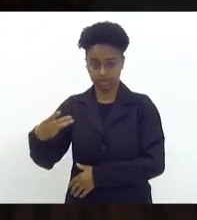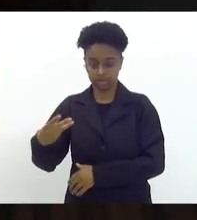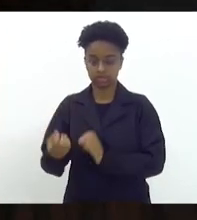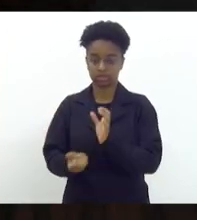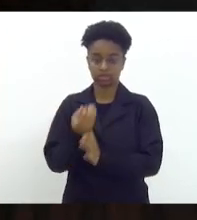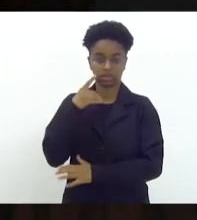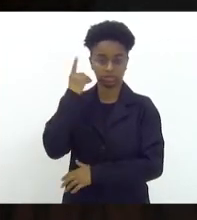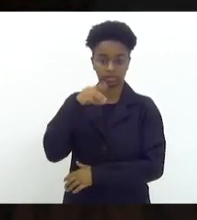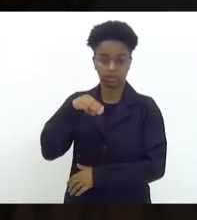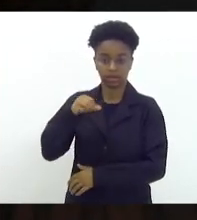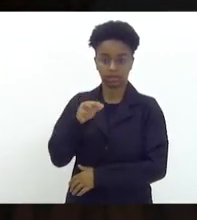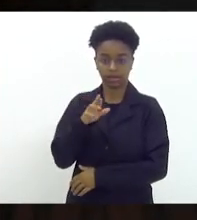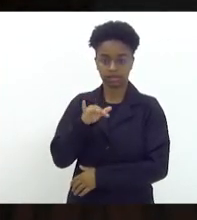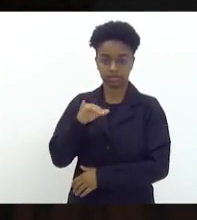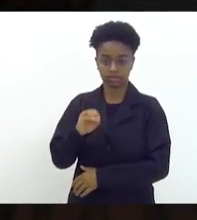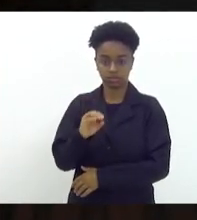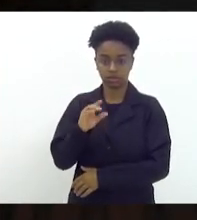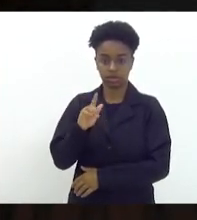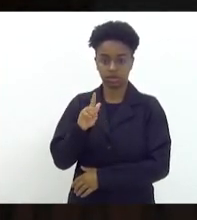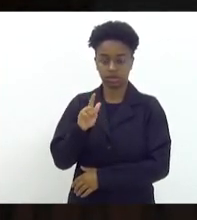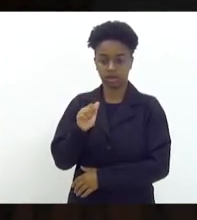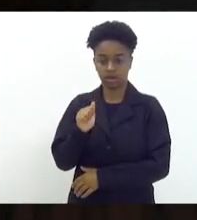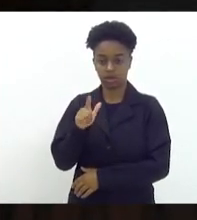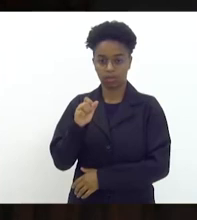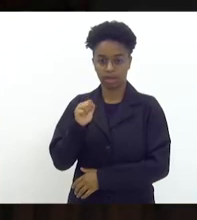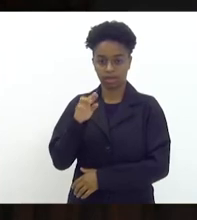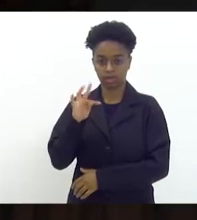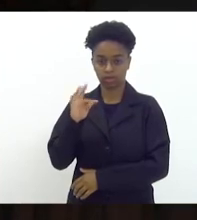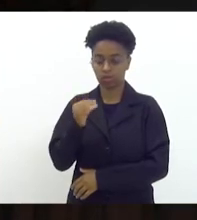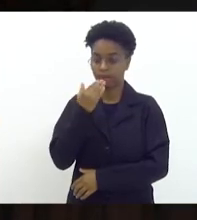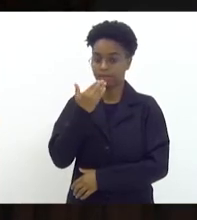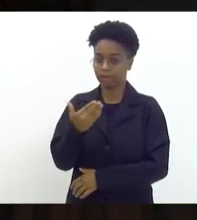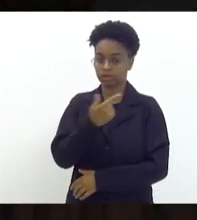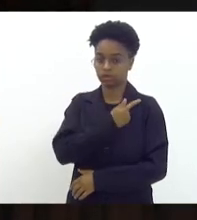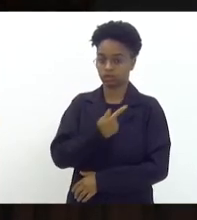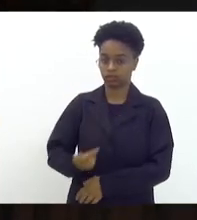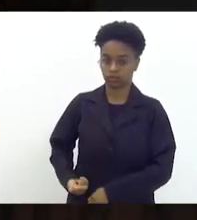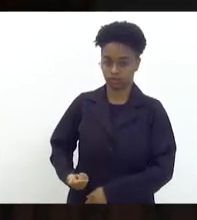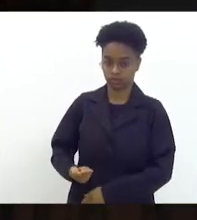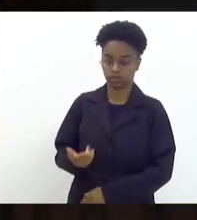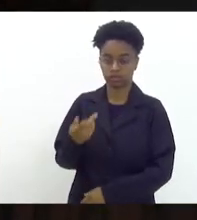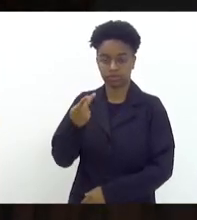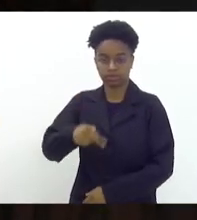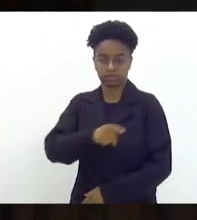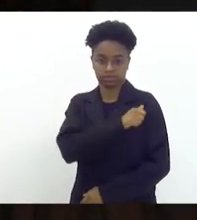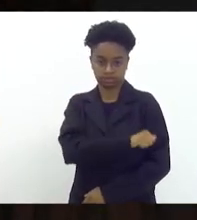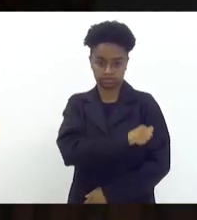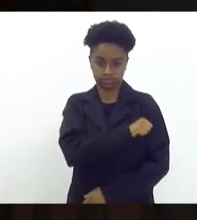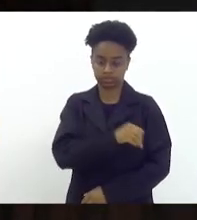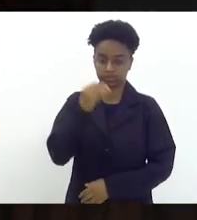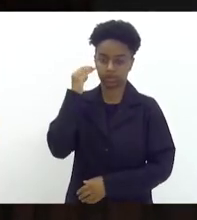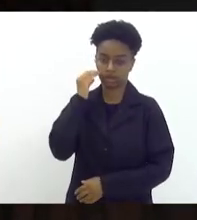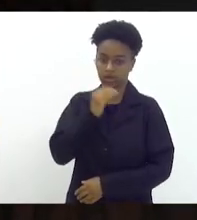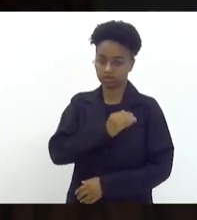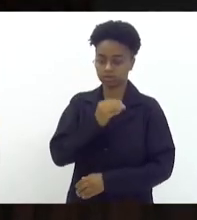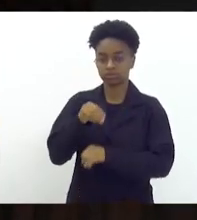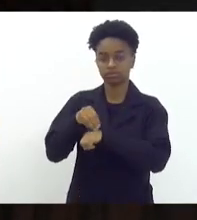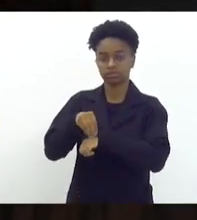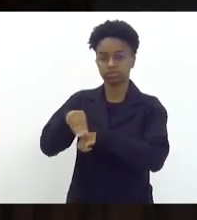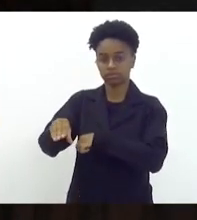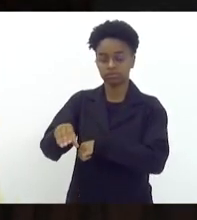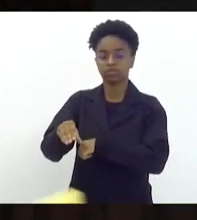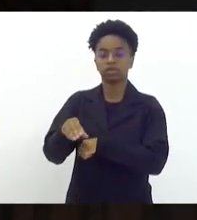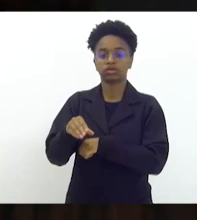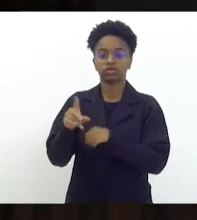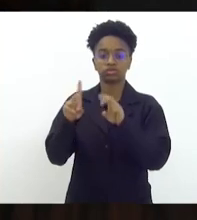deputado Márcio Gualberto que solicita o Excelentíssimo Senhor governador do Estado do Rio de Janeiro Cláudio Castro um envio de mensagem